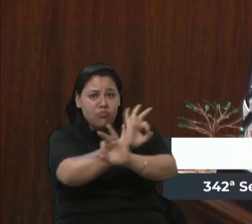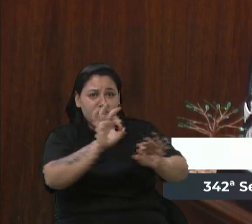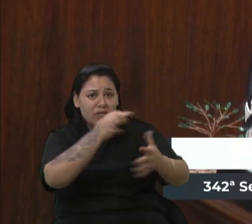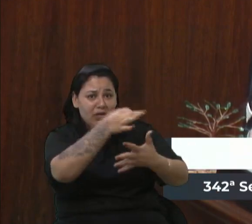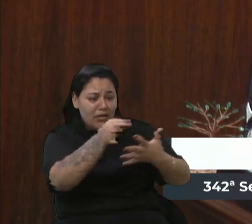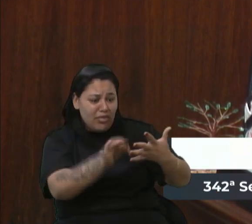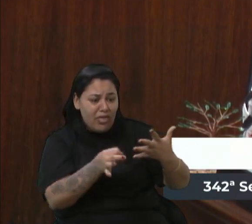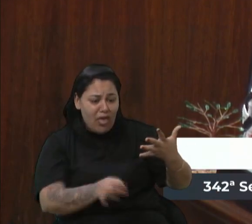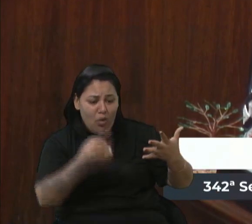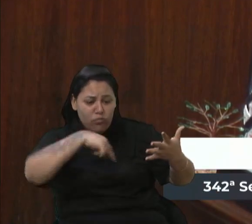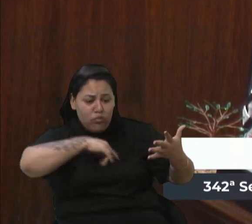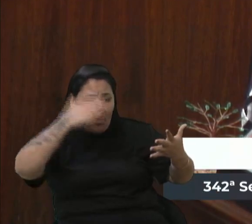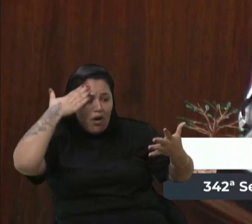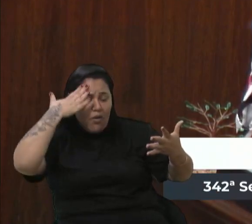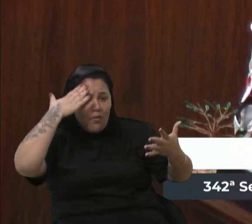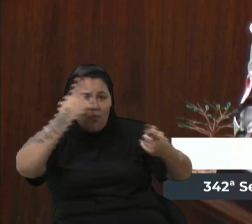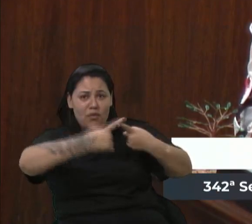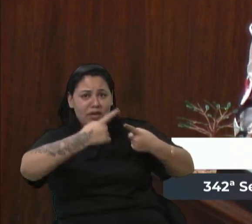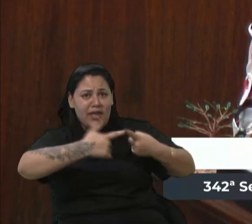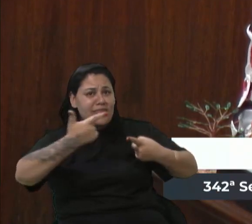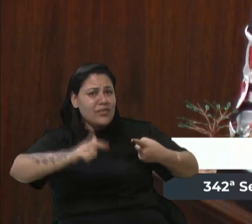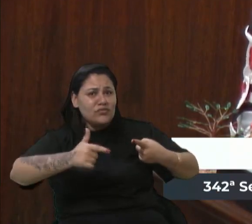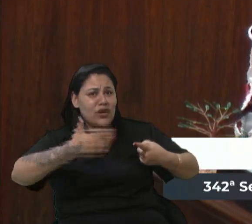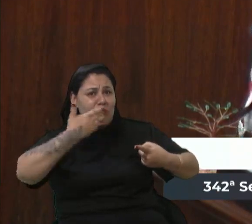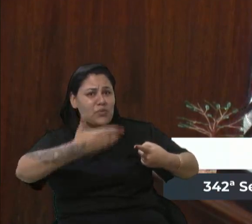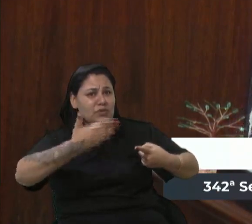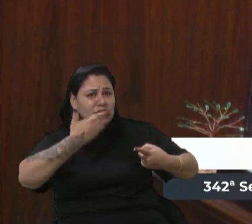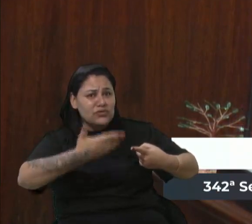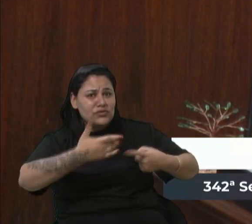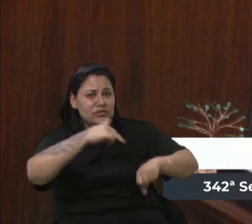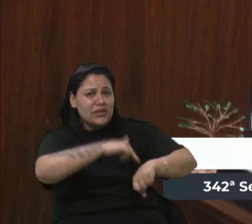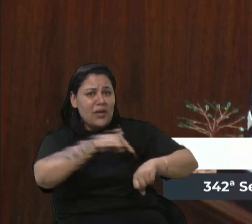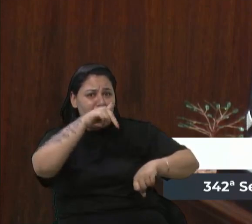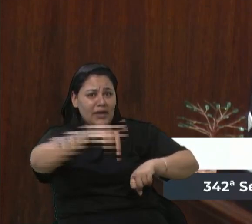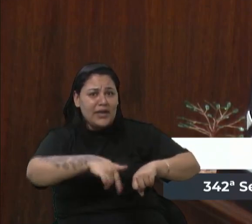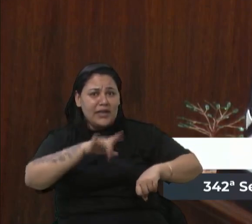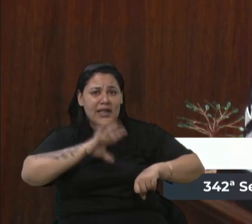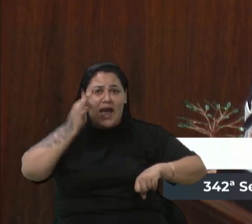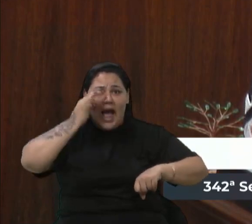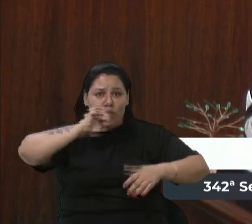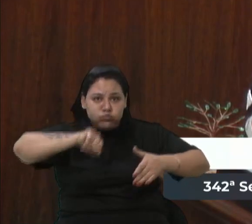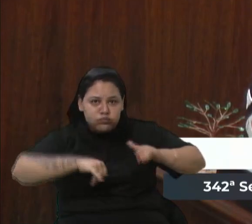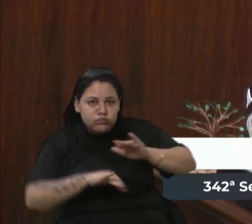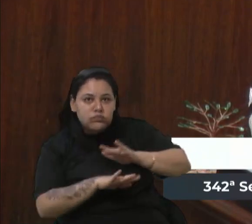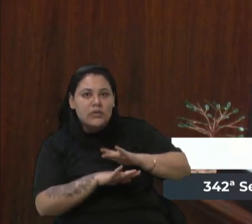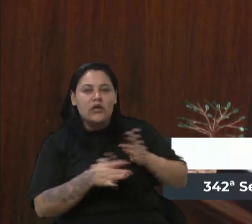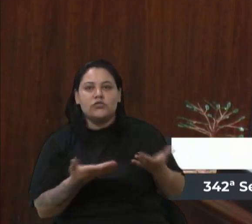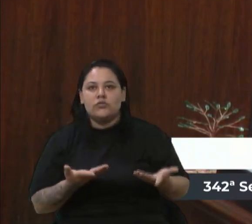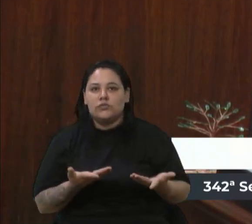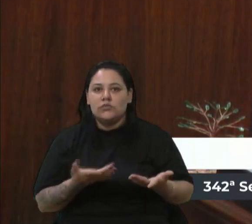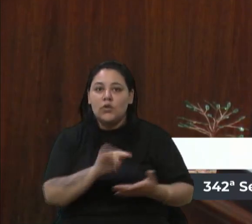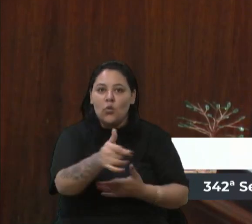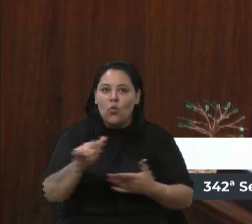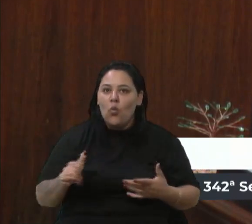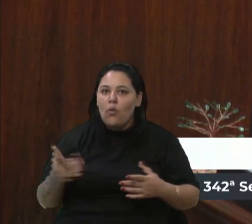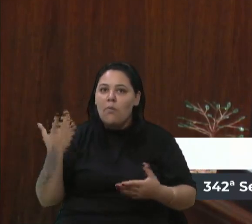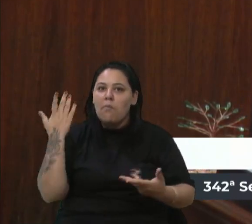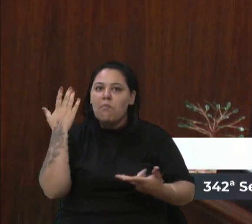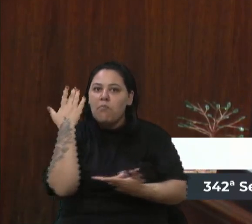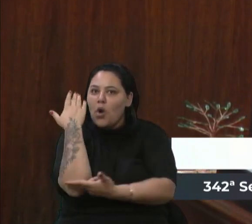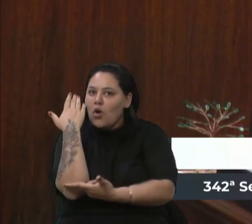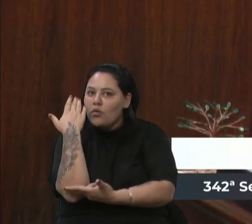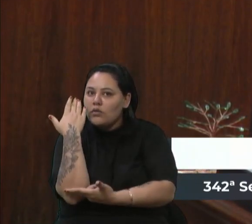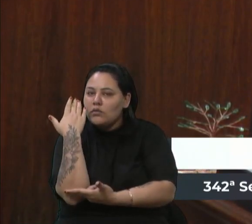são aquelas que nós estávamos pedindo há algum tempo aqui, que tem rato embaixo. São outras podas